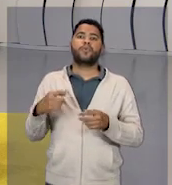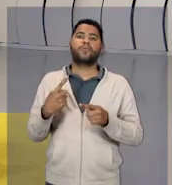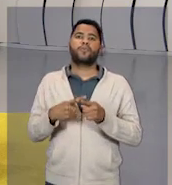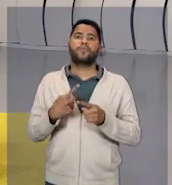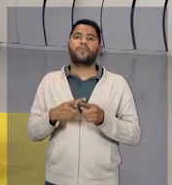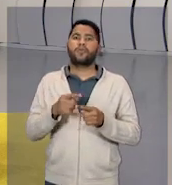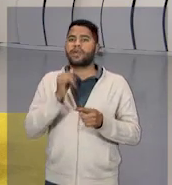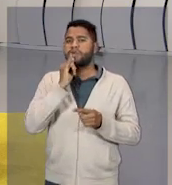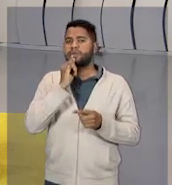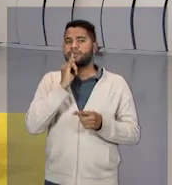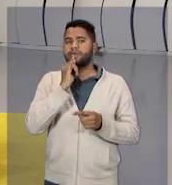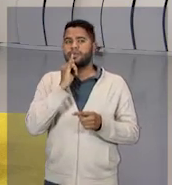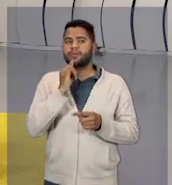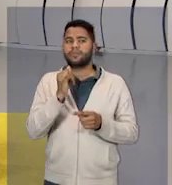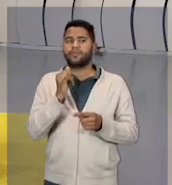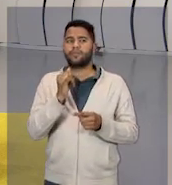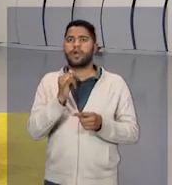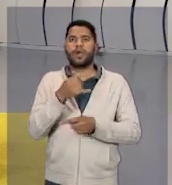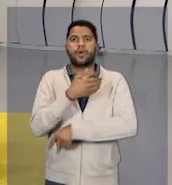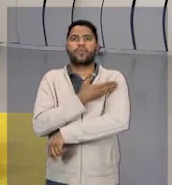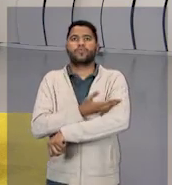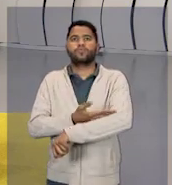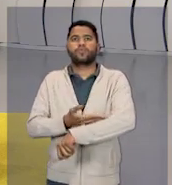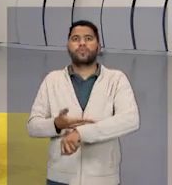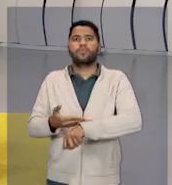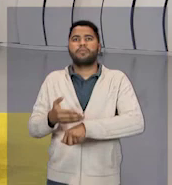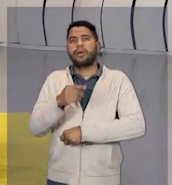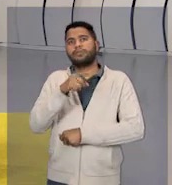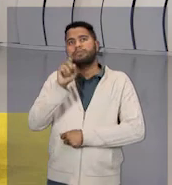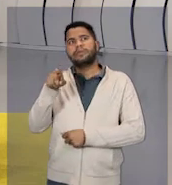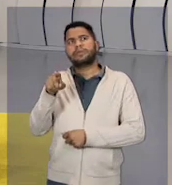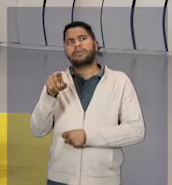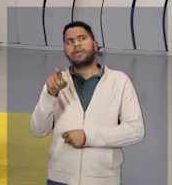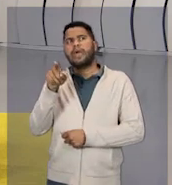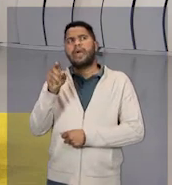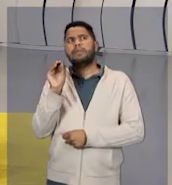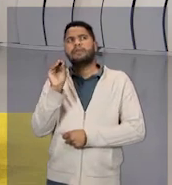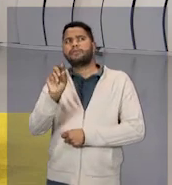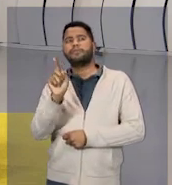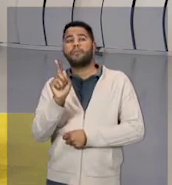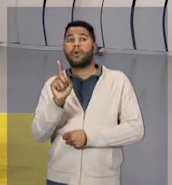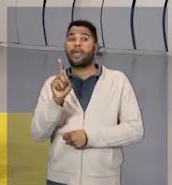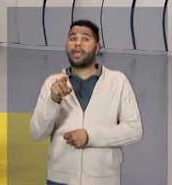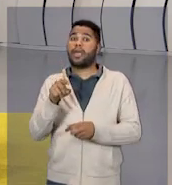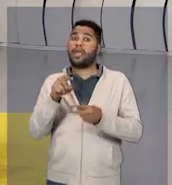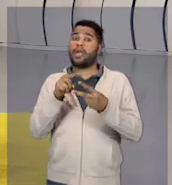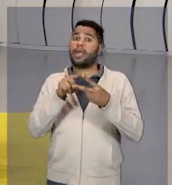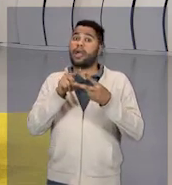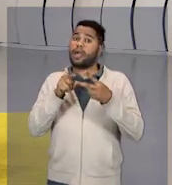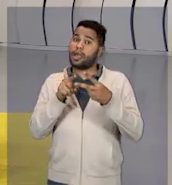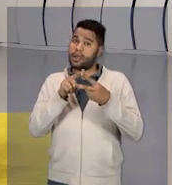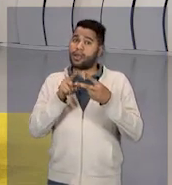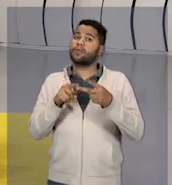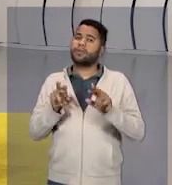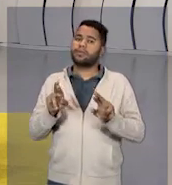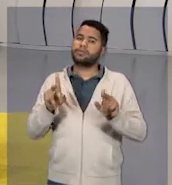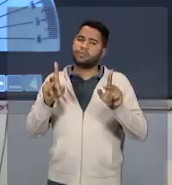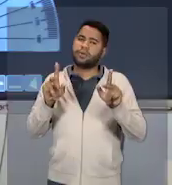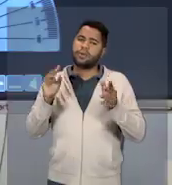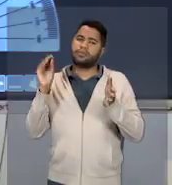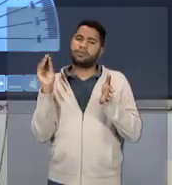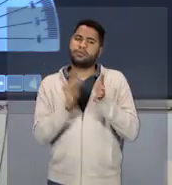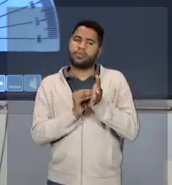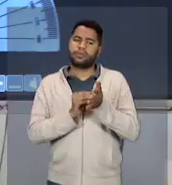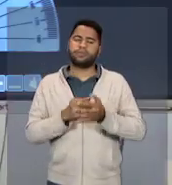que você não esteja acostumado a colocar acento que você não vai pôr. Quando você está falando de ângulo, a gente coloca o acento. Então, por exemplo,